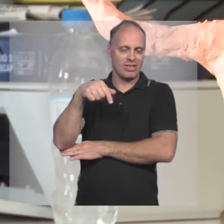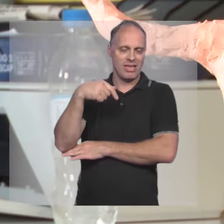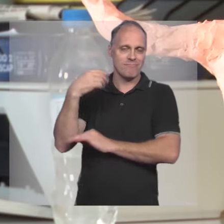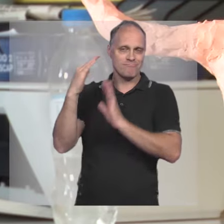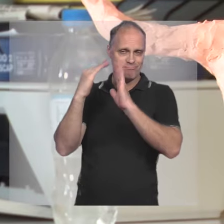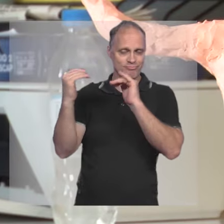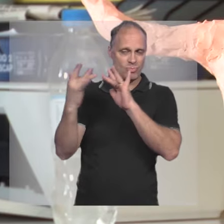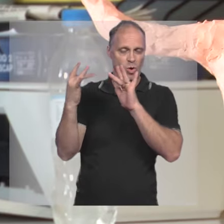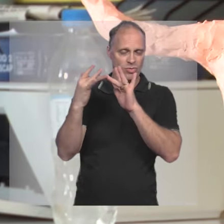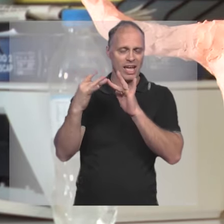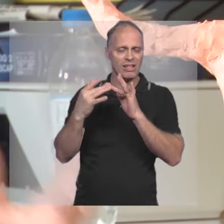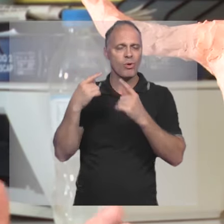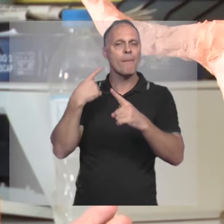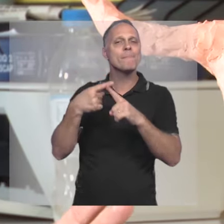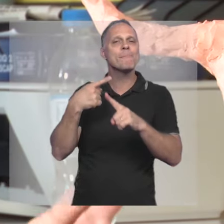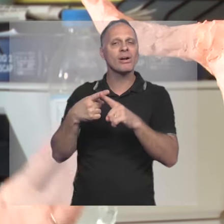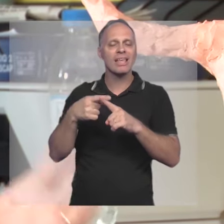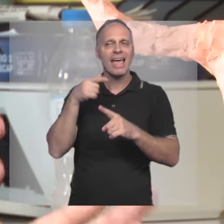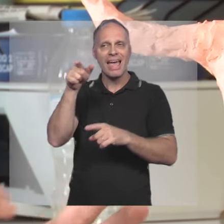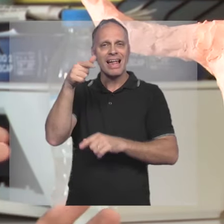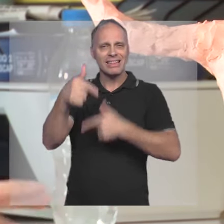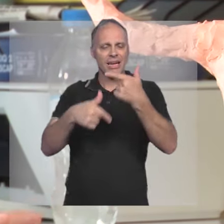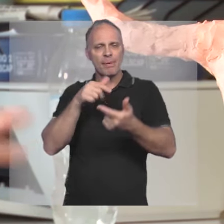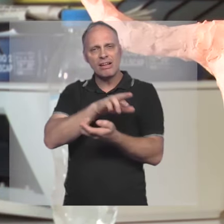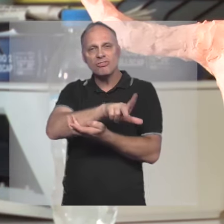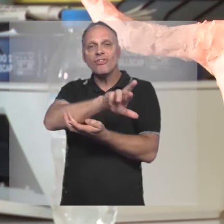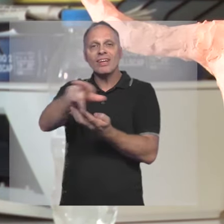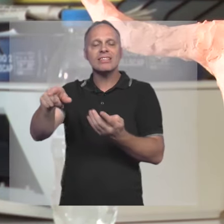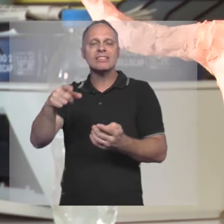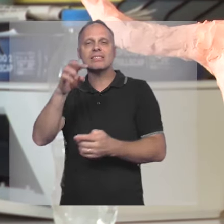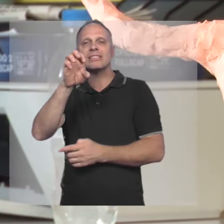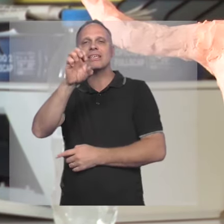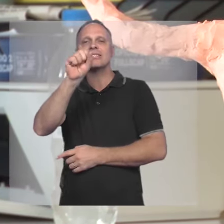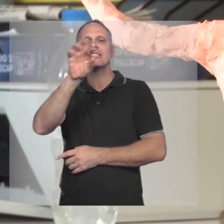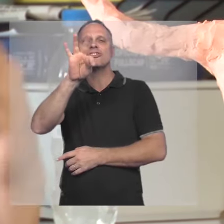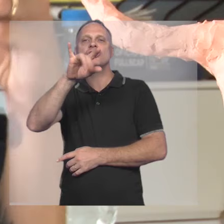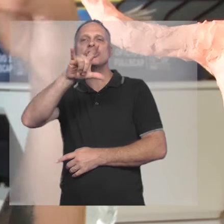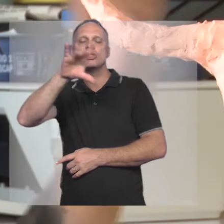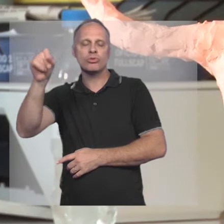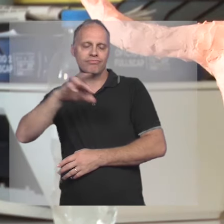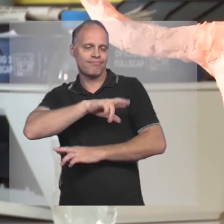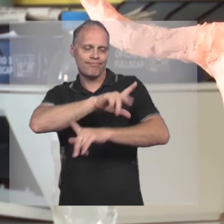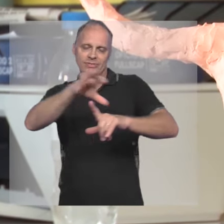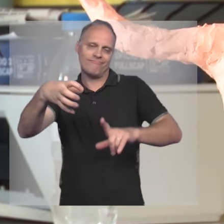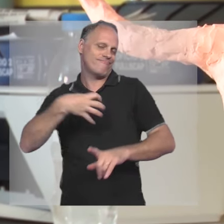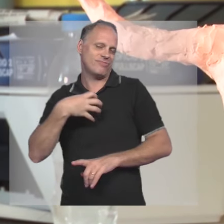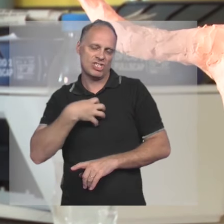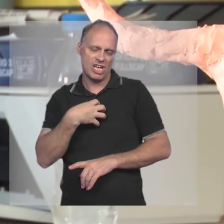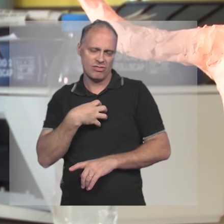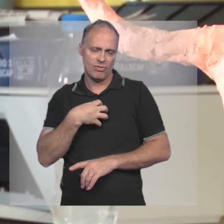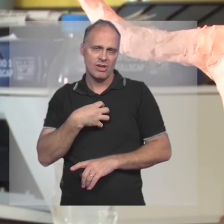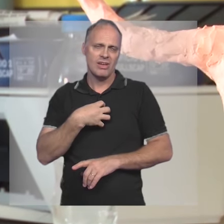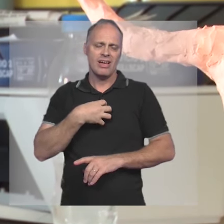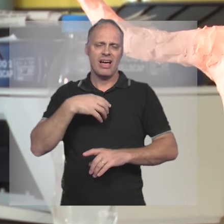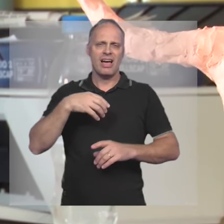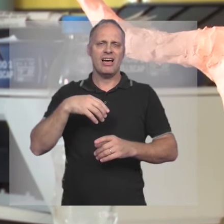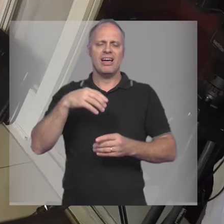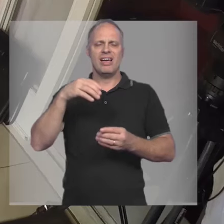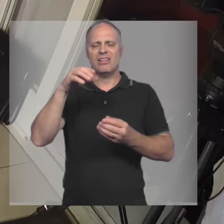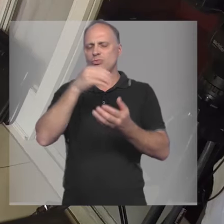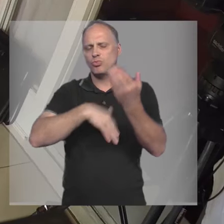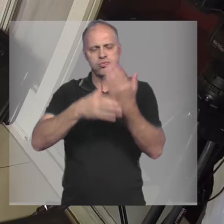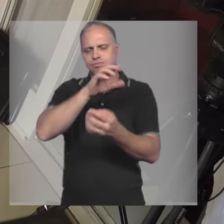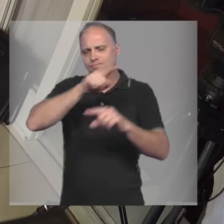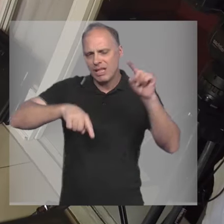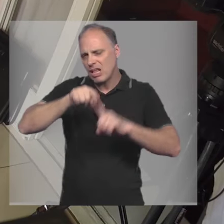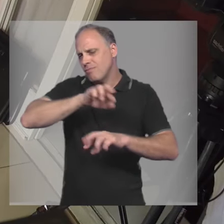procurou, porque justamente eu trabalho em diversos estilos. Eu vou do realismo, a acrílica,